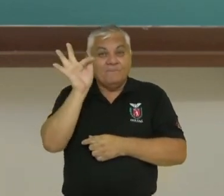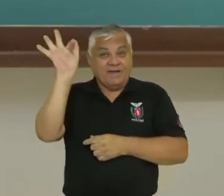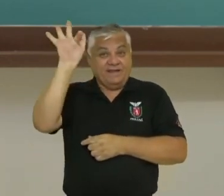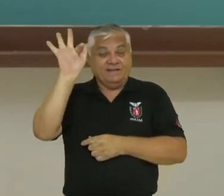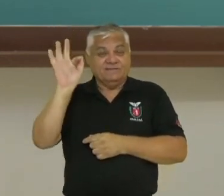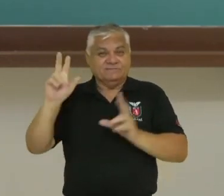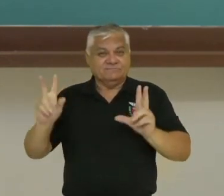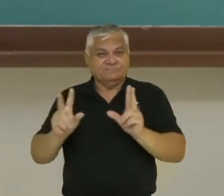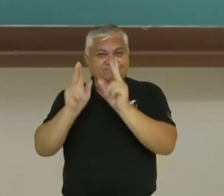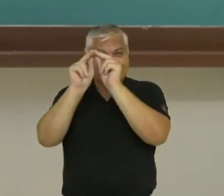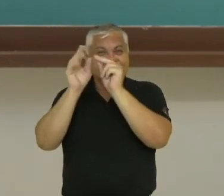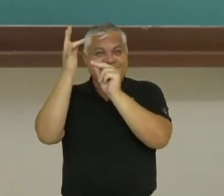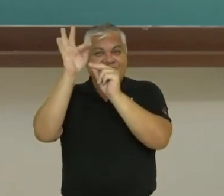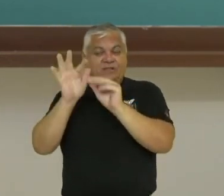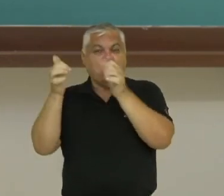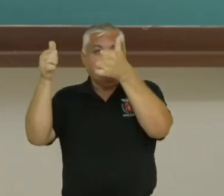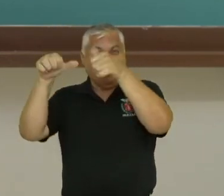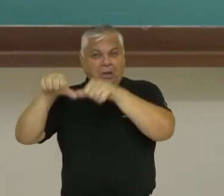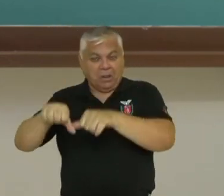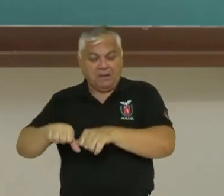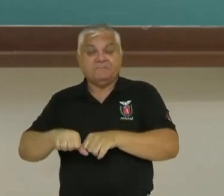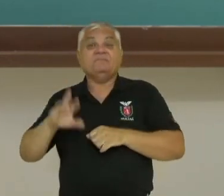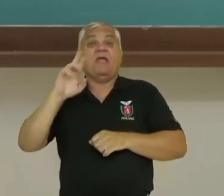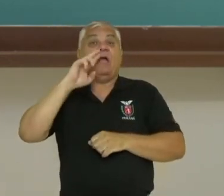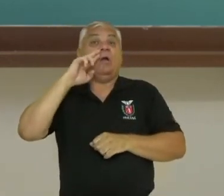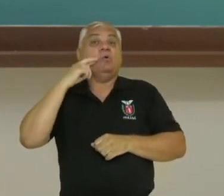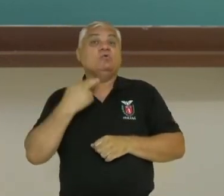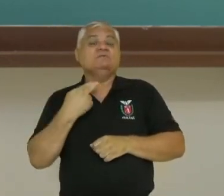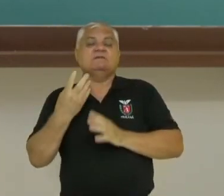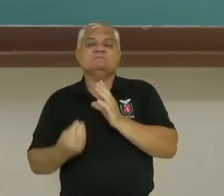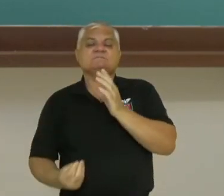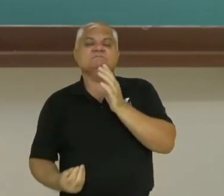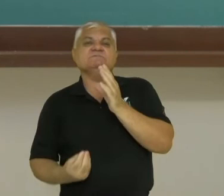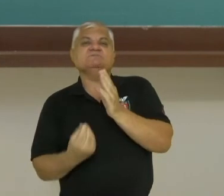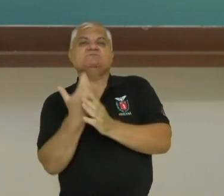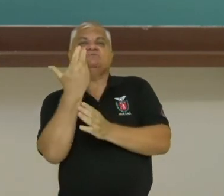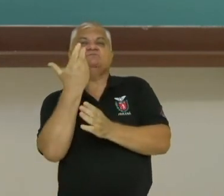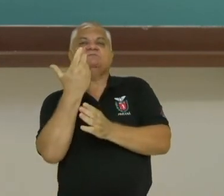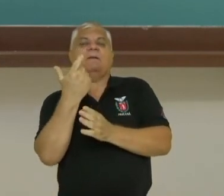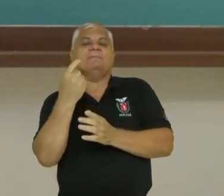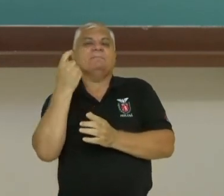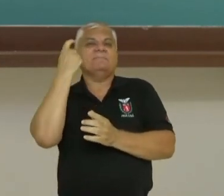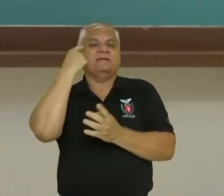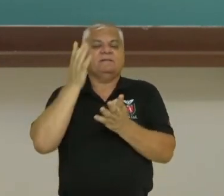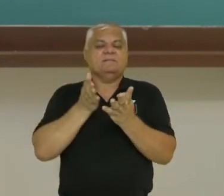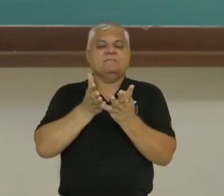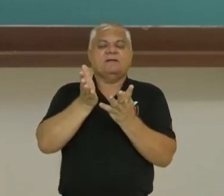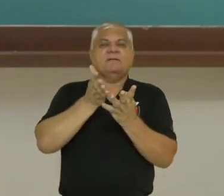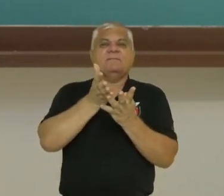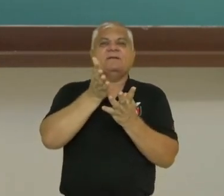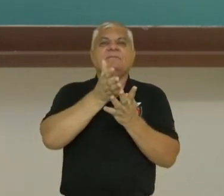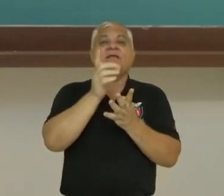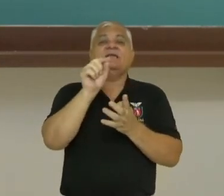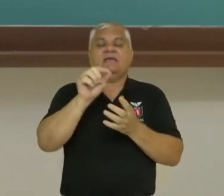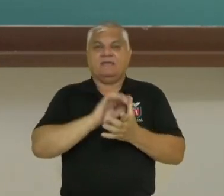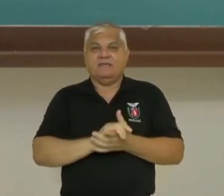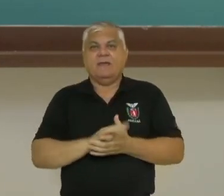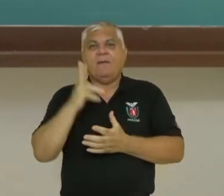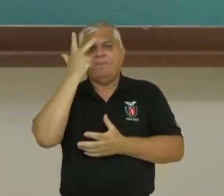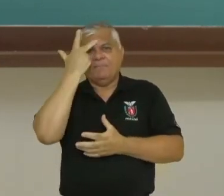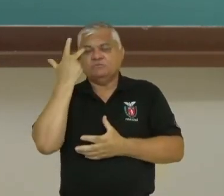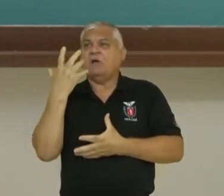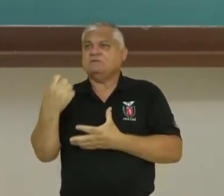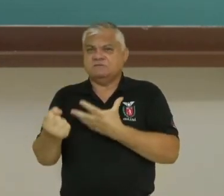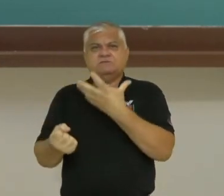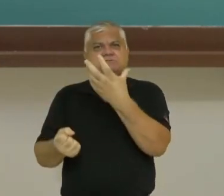a implementação do socialismo soviético, surgem correntes de pensamento diferentes. Aqueles que defendem